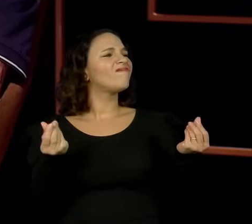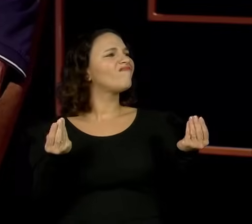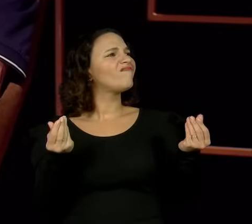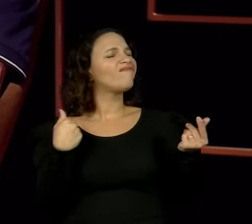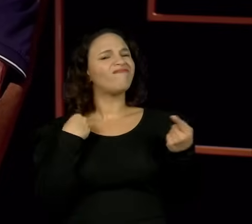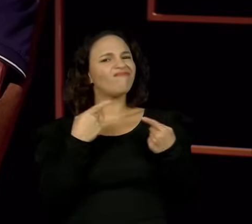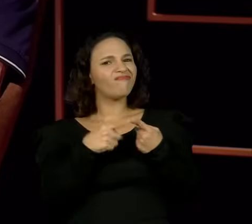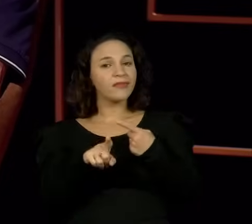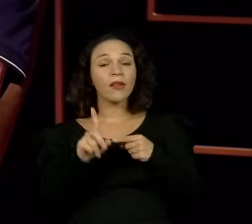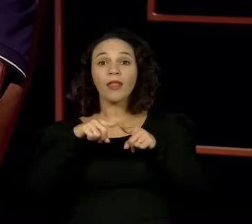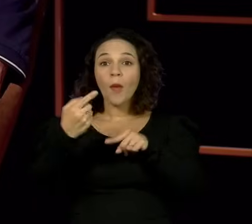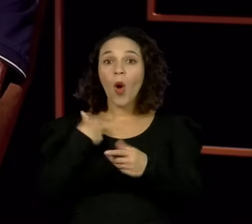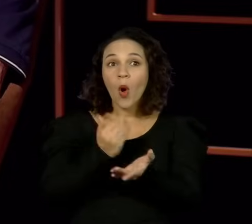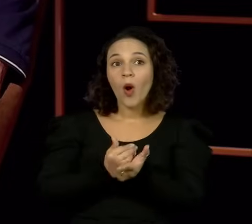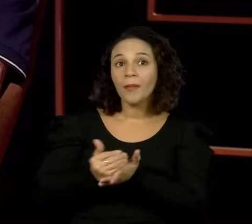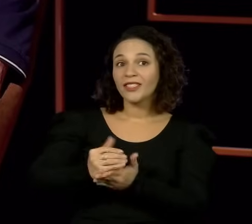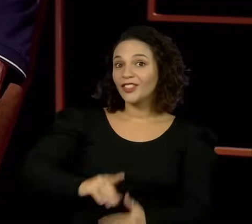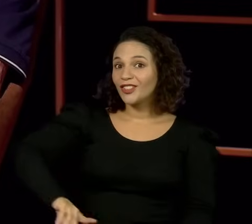depois que eu comecei a dirigir,